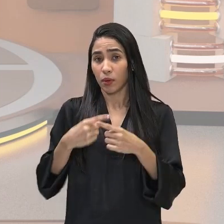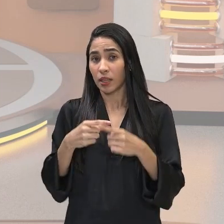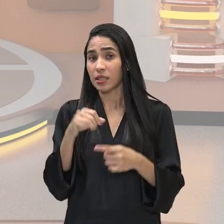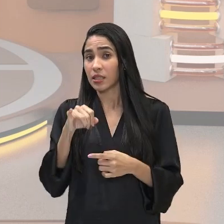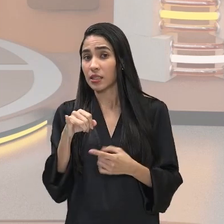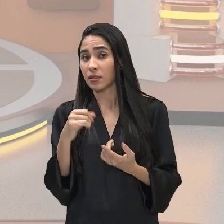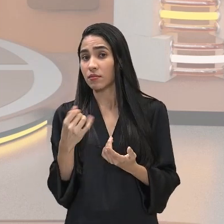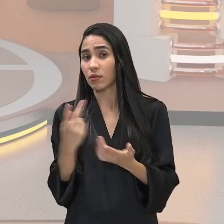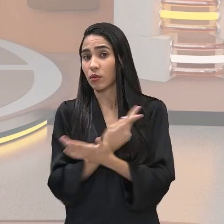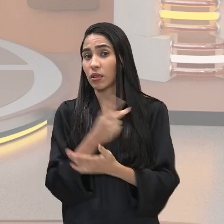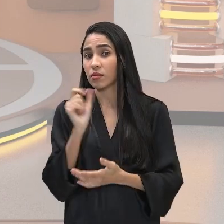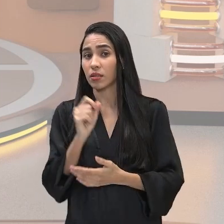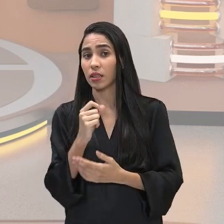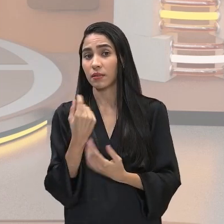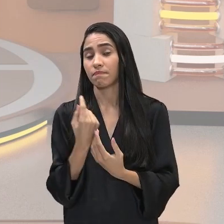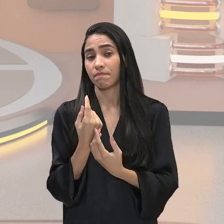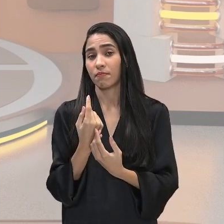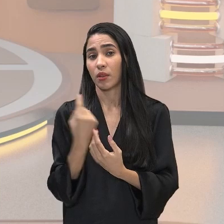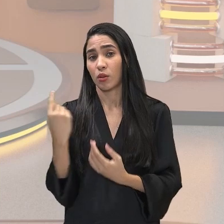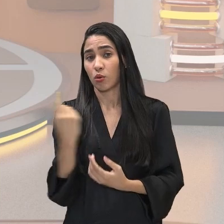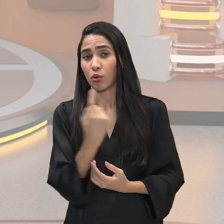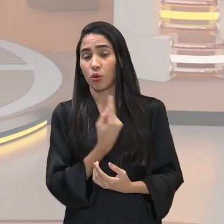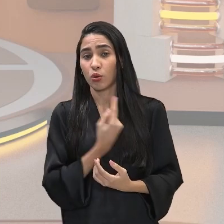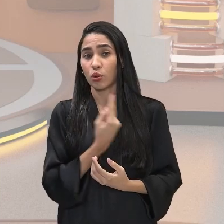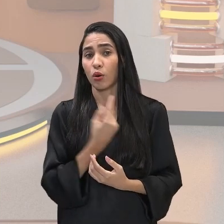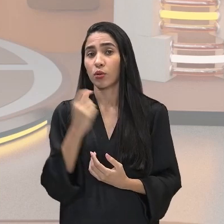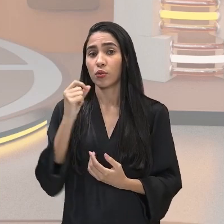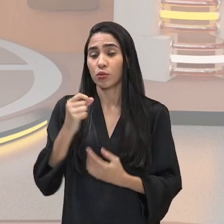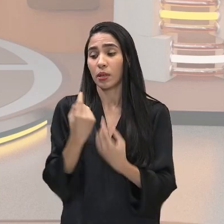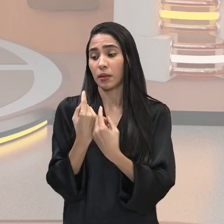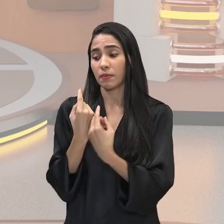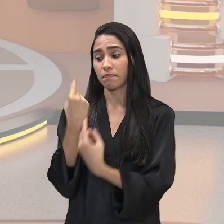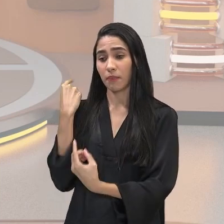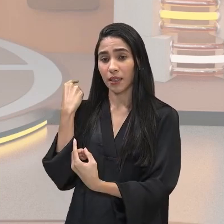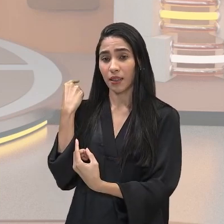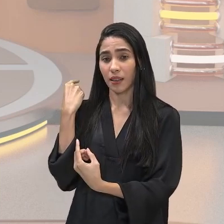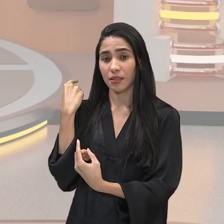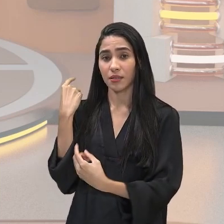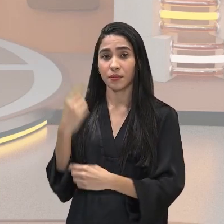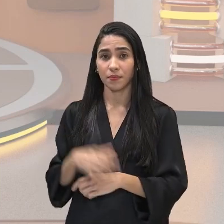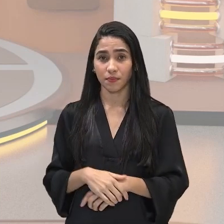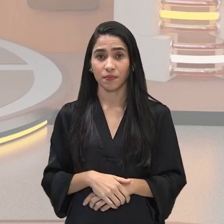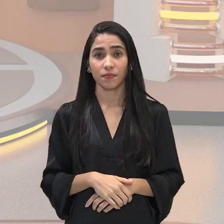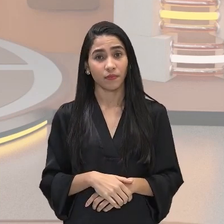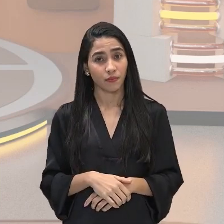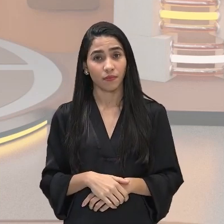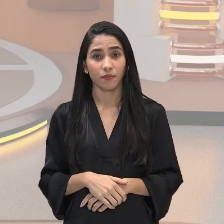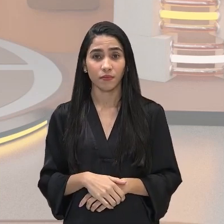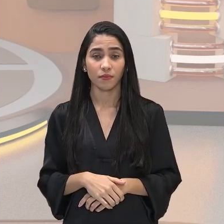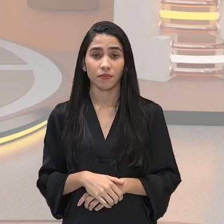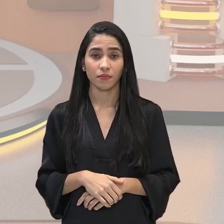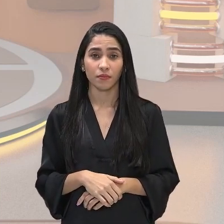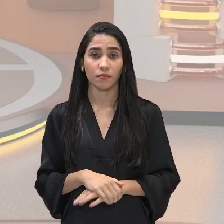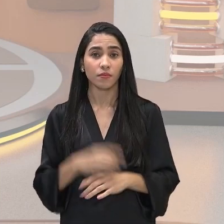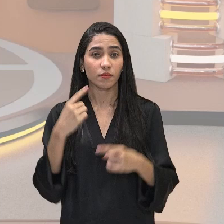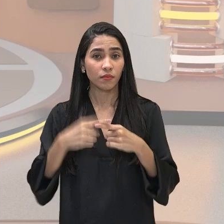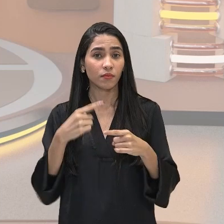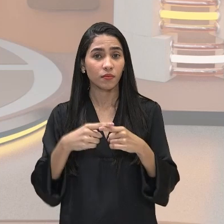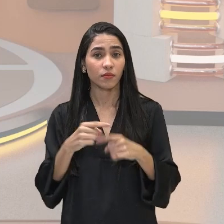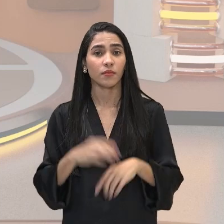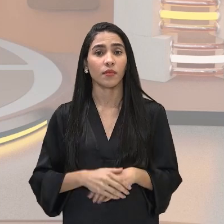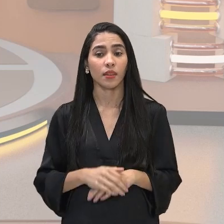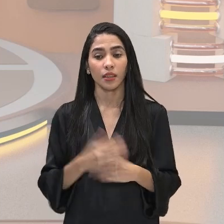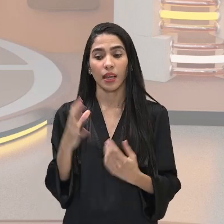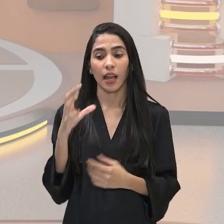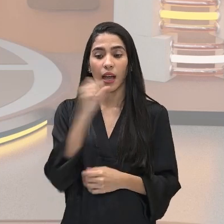acontecer? Vamos ficar para trás. Vamos ser ultrapassados. Estão me entendendo isso daí? Por quê? Por causa dessa